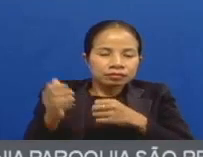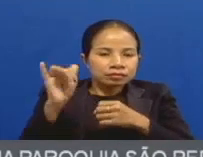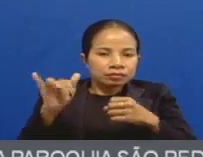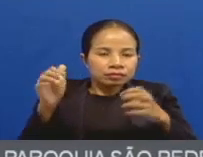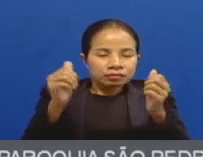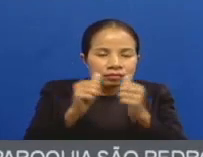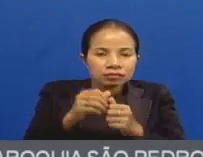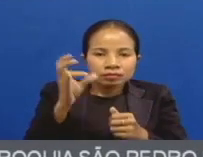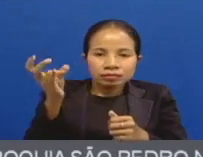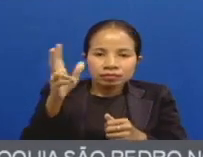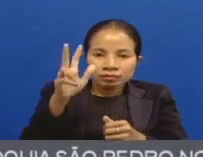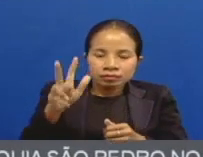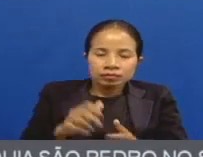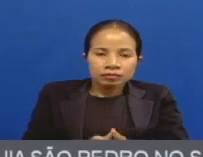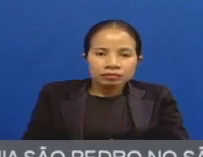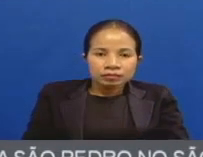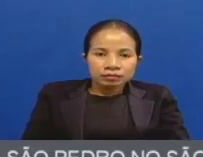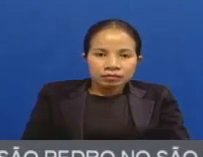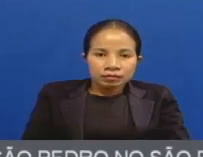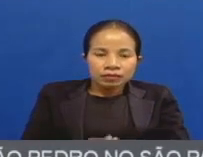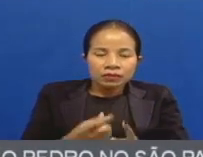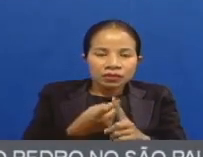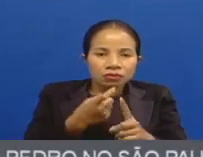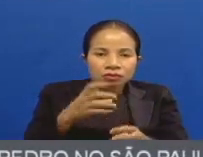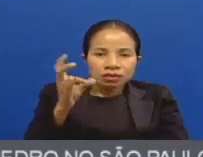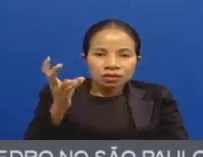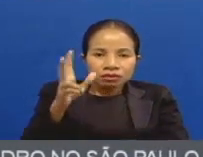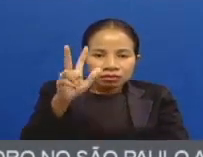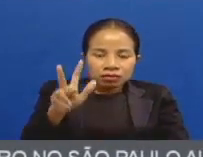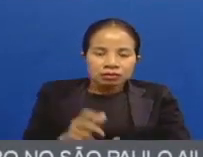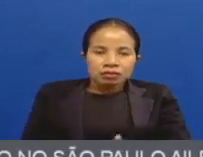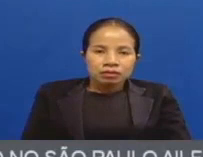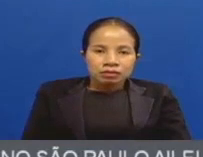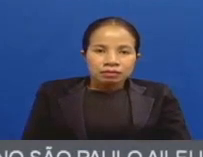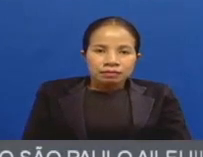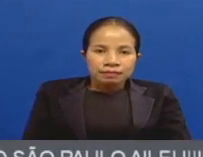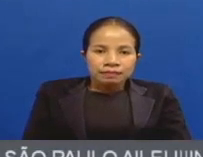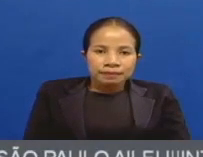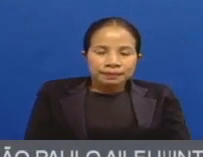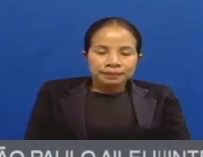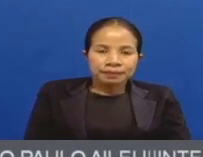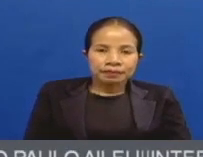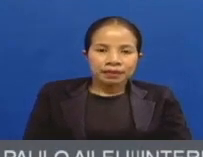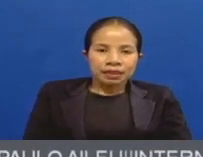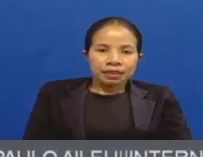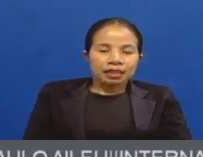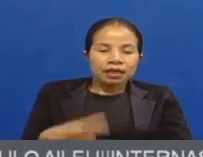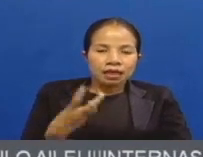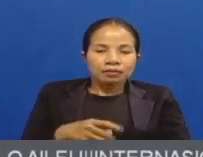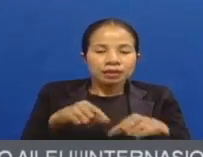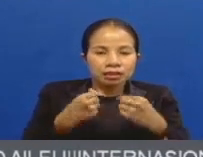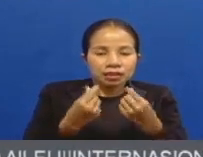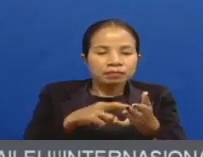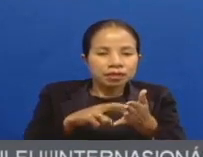hitunulu resintolu. Agora, hoje hitunulu resintolu nene a minha equipa me resista, né,